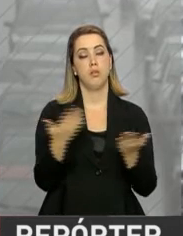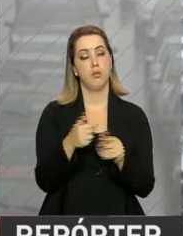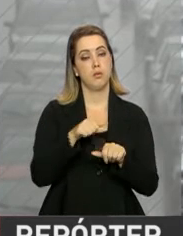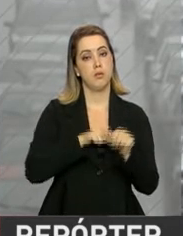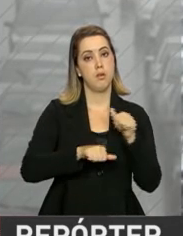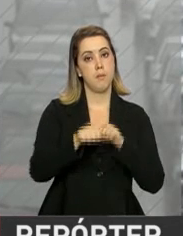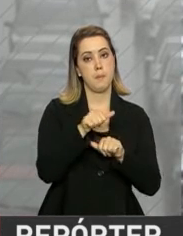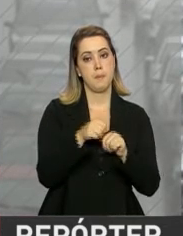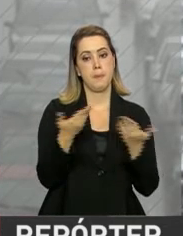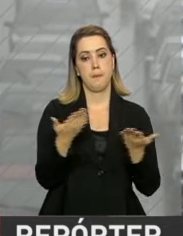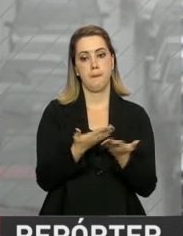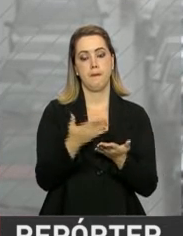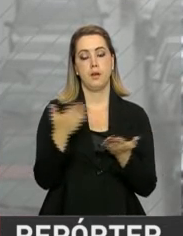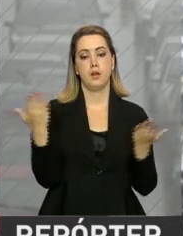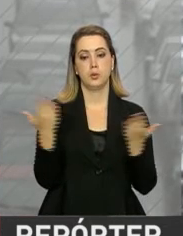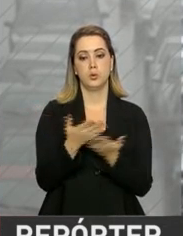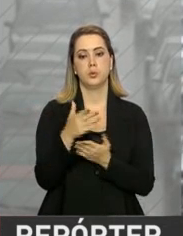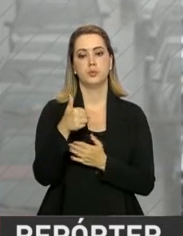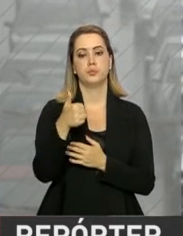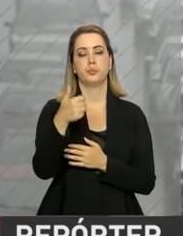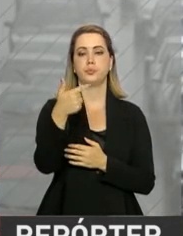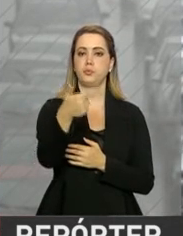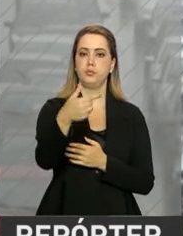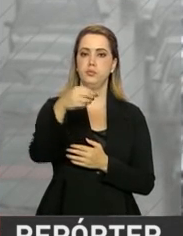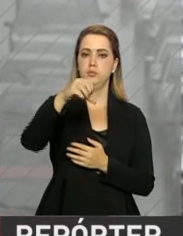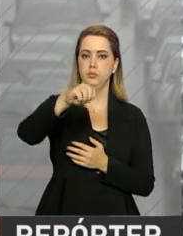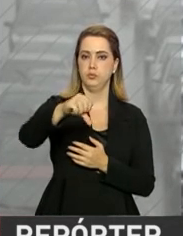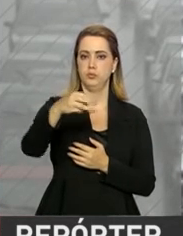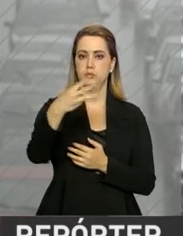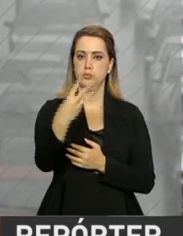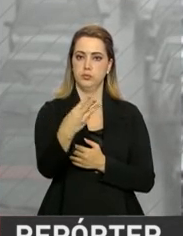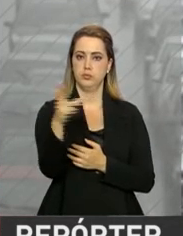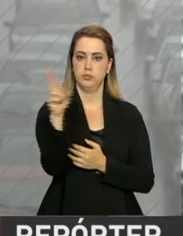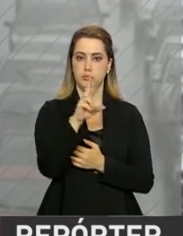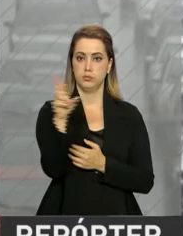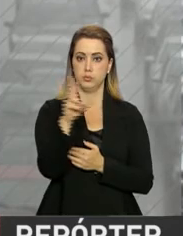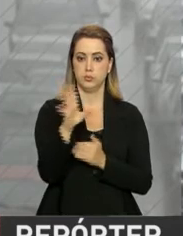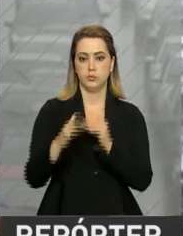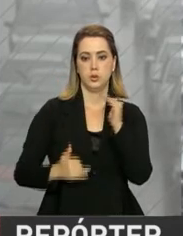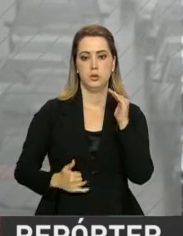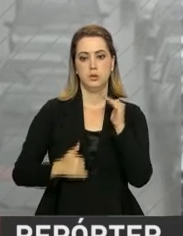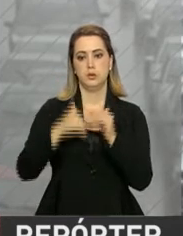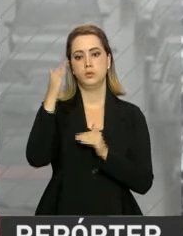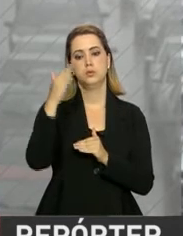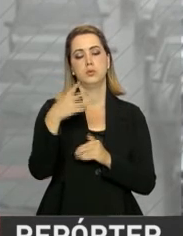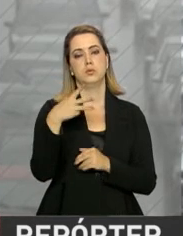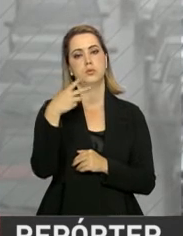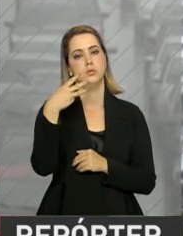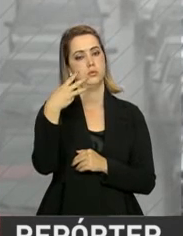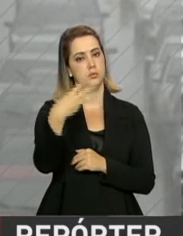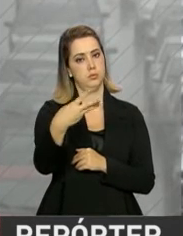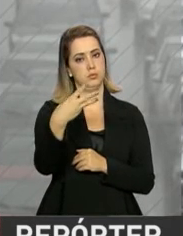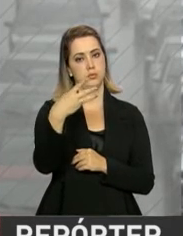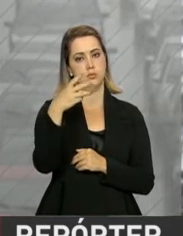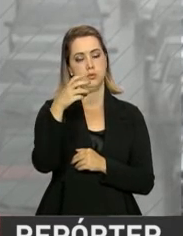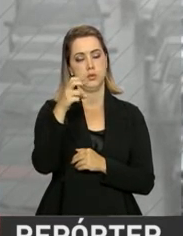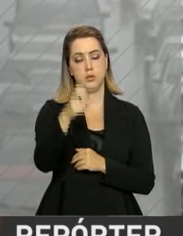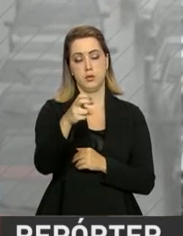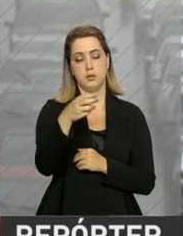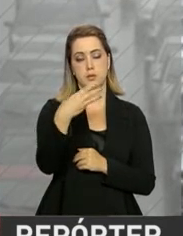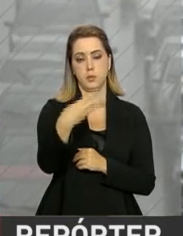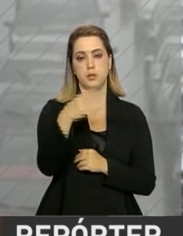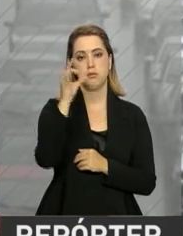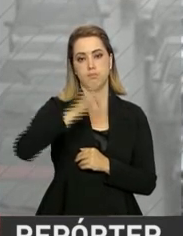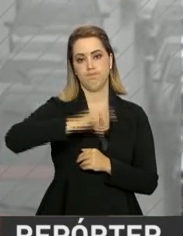54 centavos para duzentos e noventa e três reais e quarenta e sete centavos um aumento de